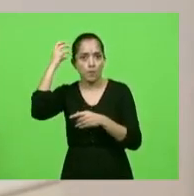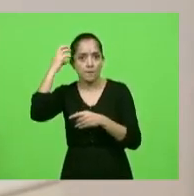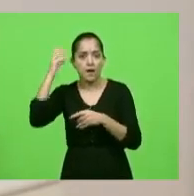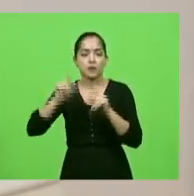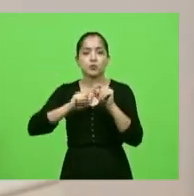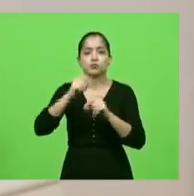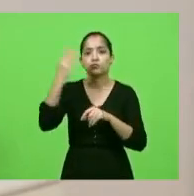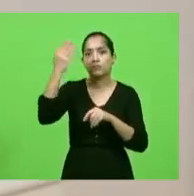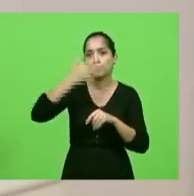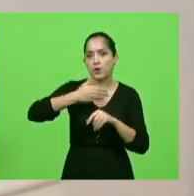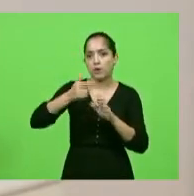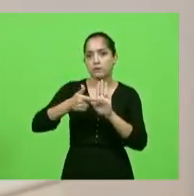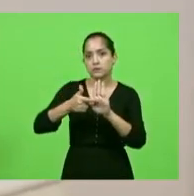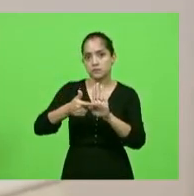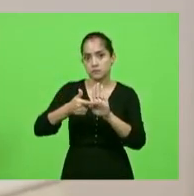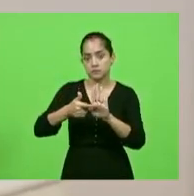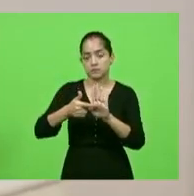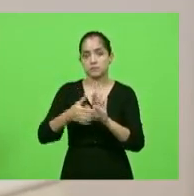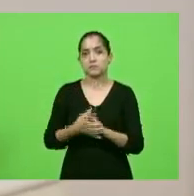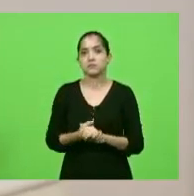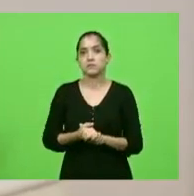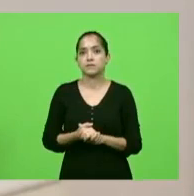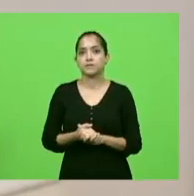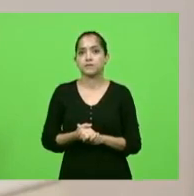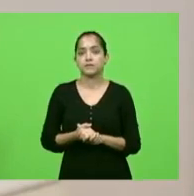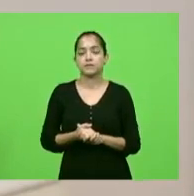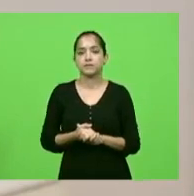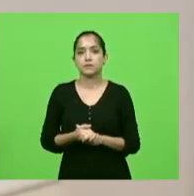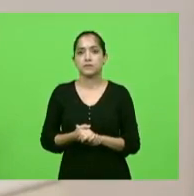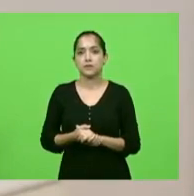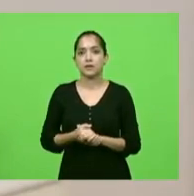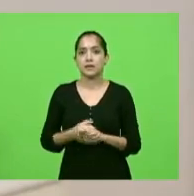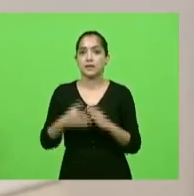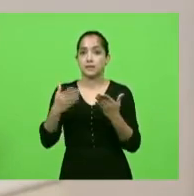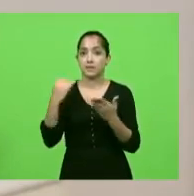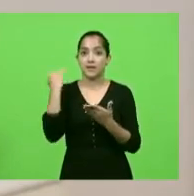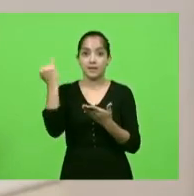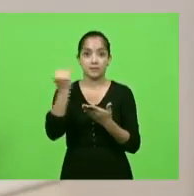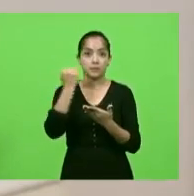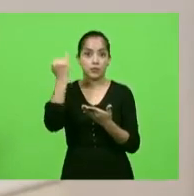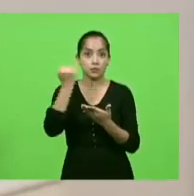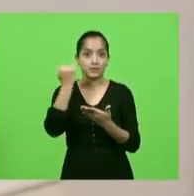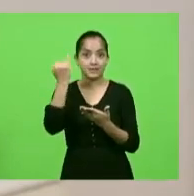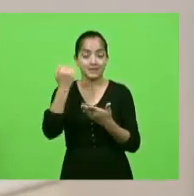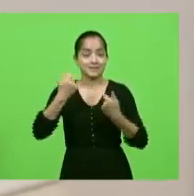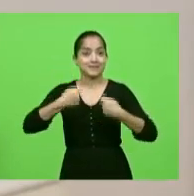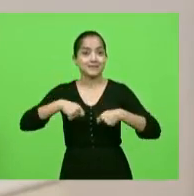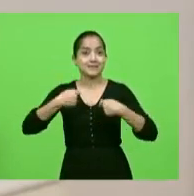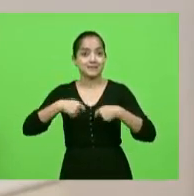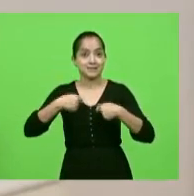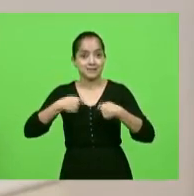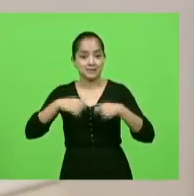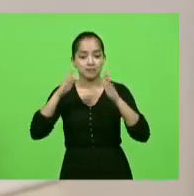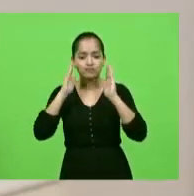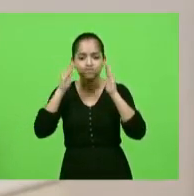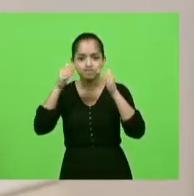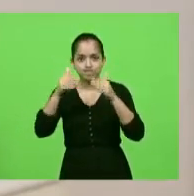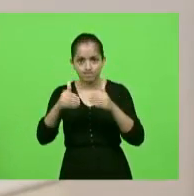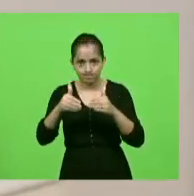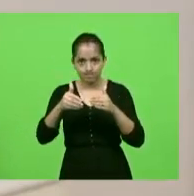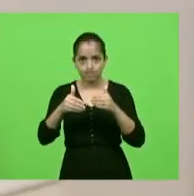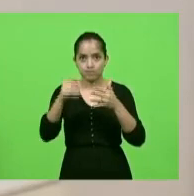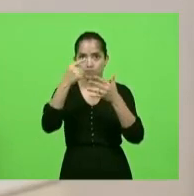refutar. Além disso, é imprescindível mencionar a necessidade da atenção aos requisitos do